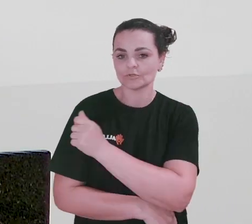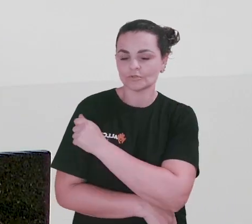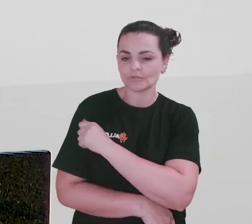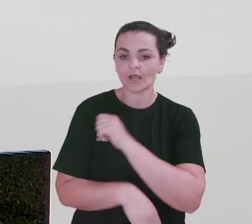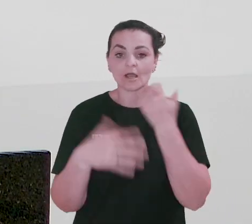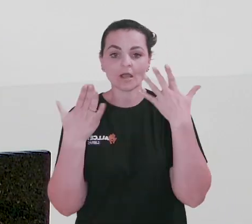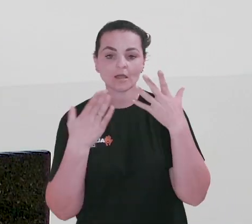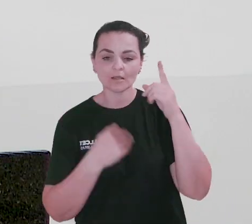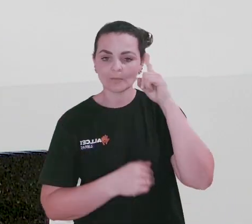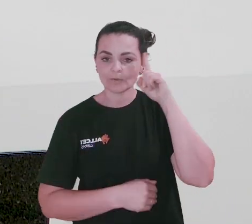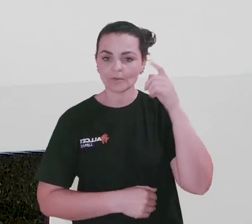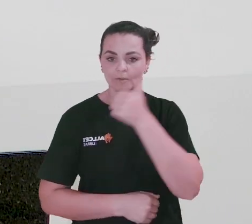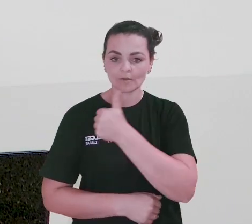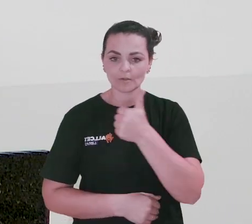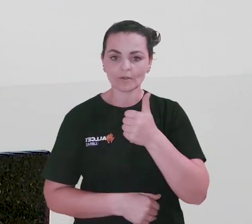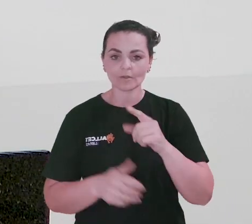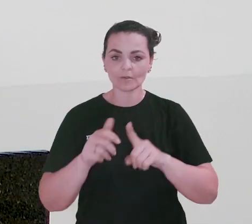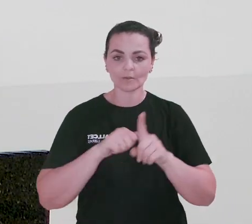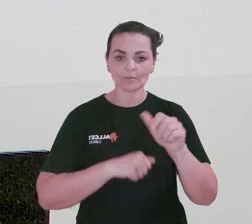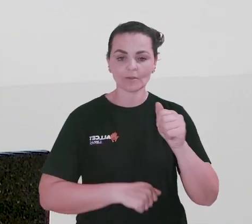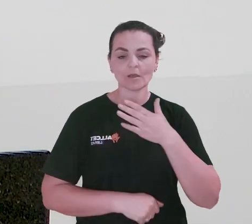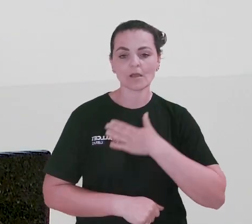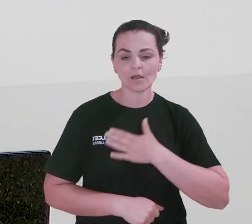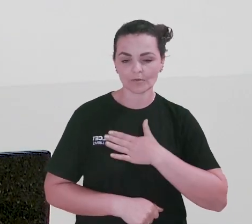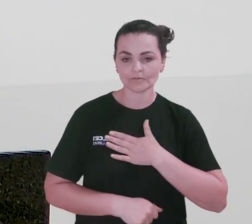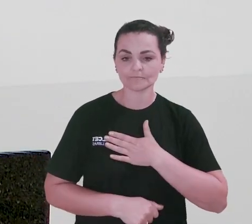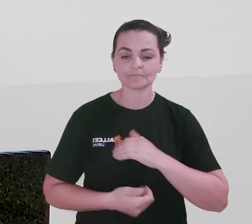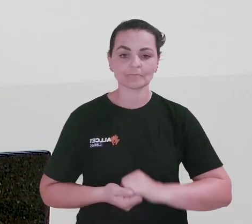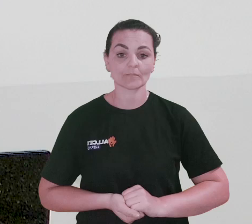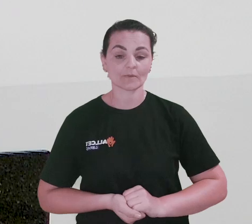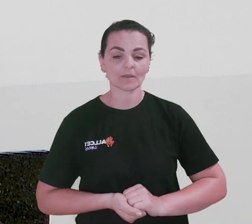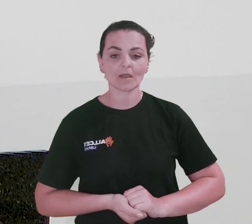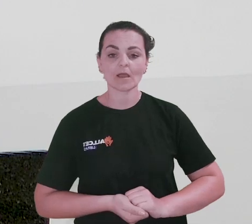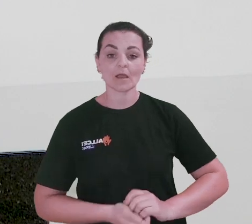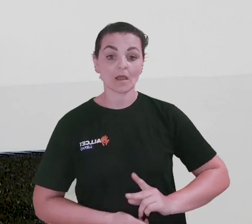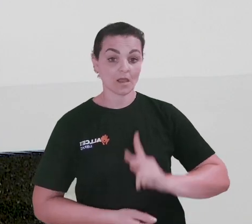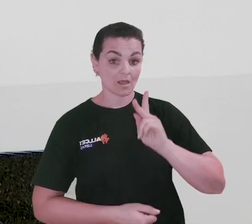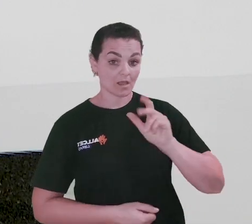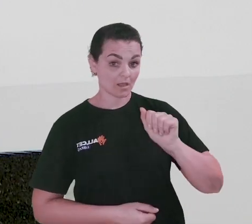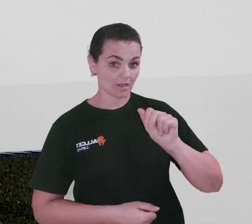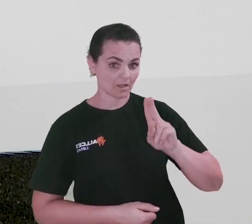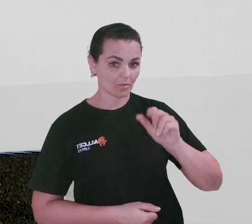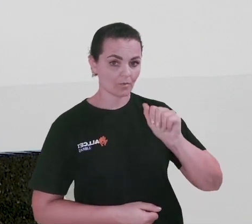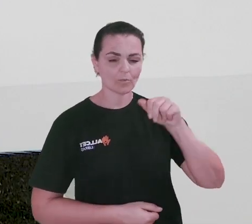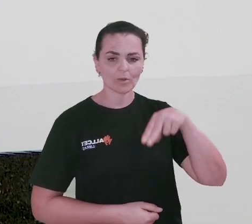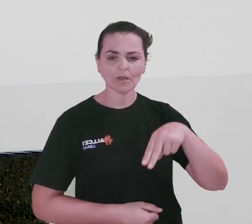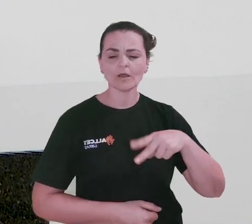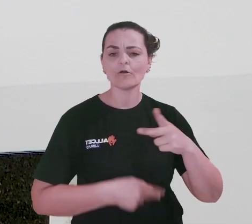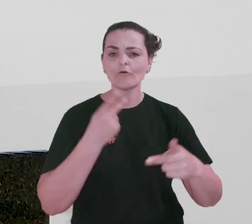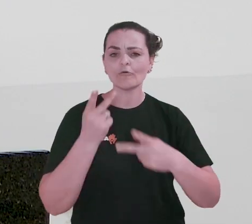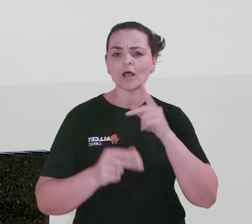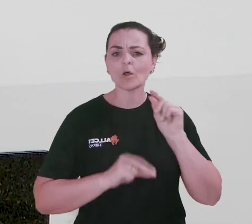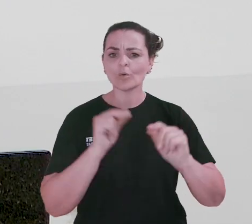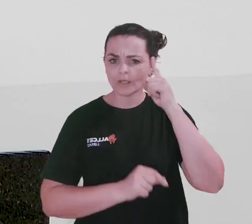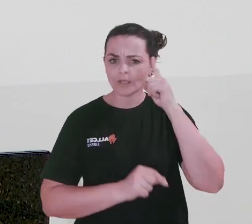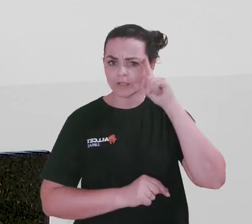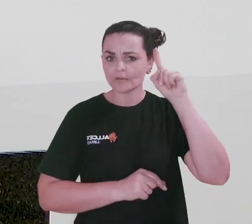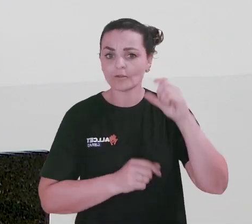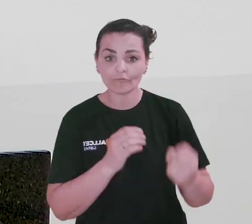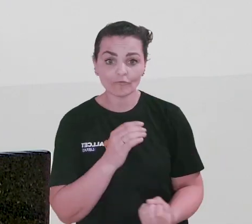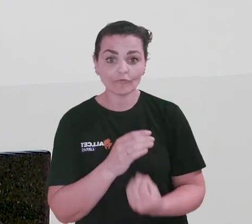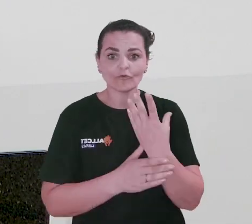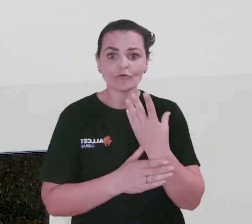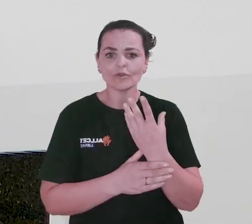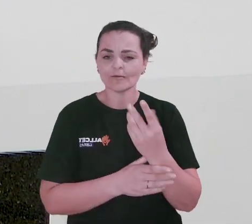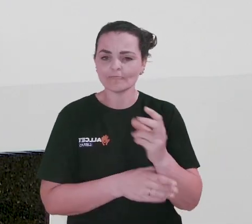Dia do Estudante celebrado em 11 de Agosto Cauã afirmou que a data foi criada para promover a